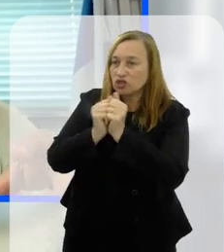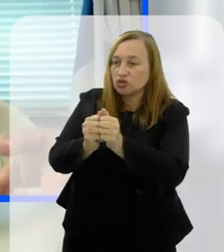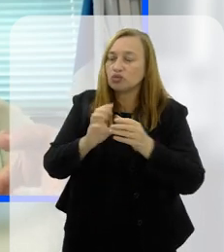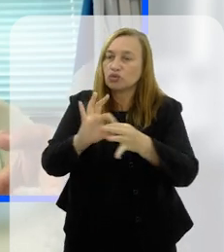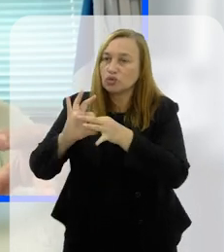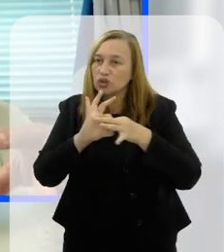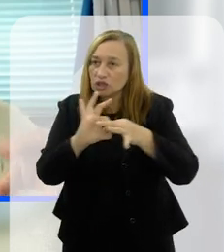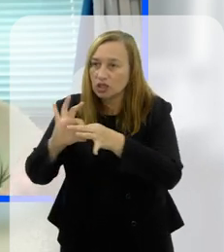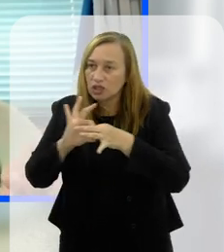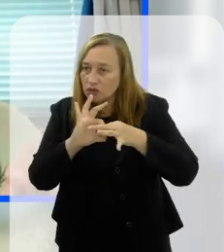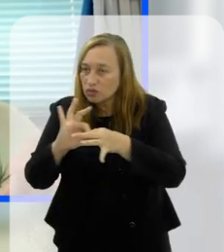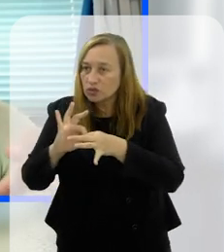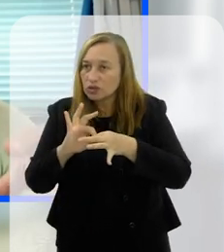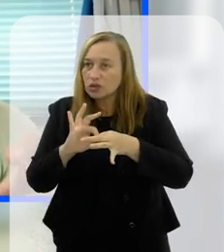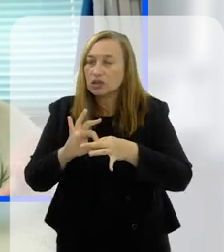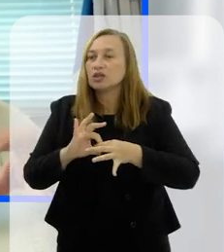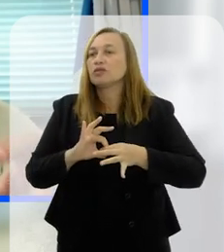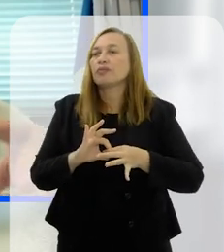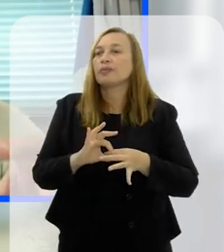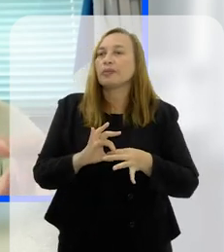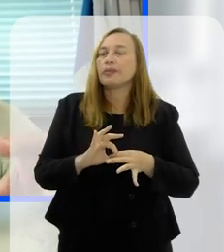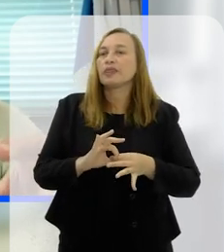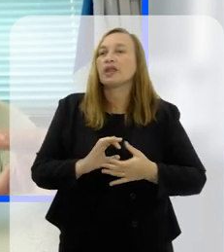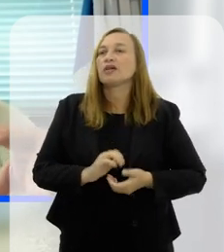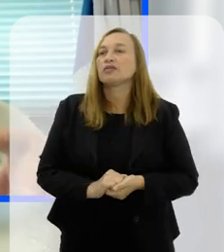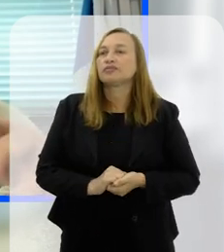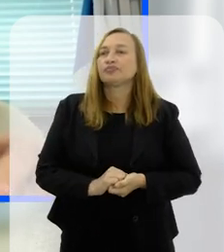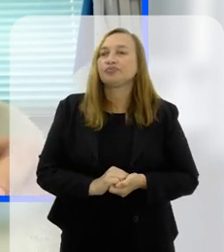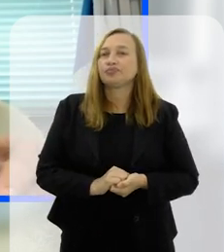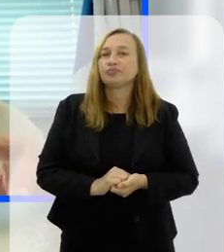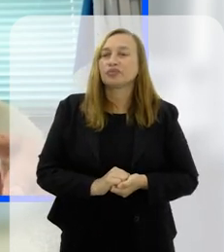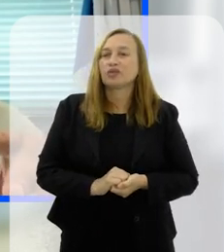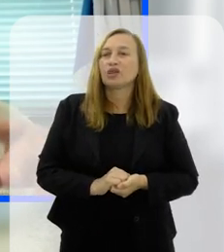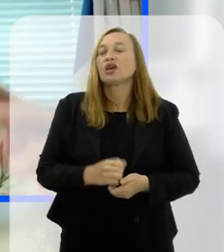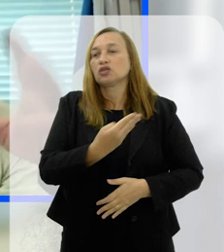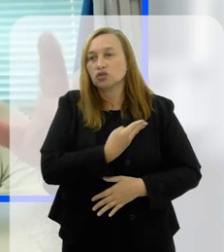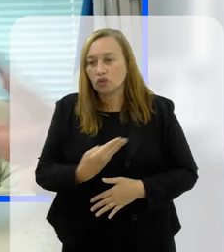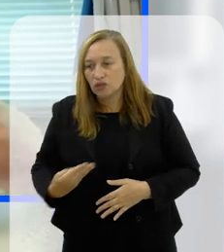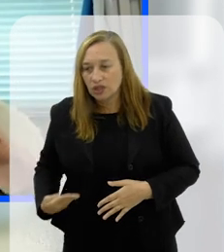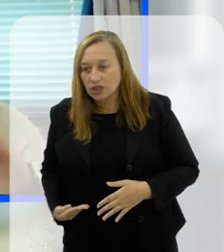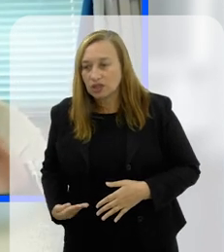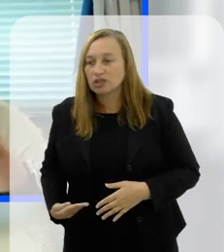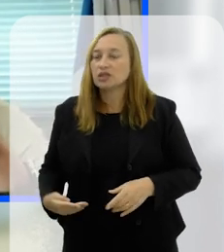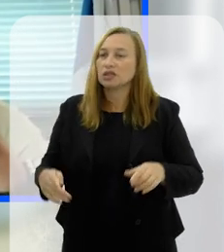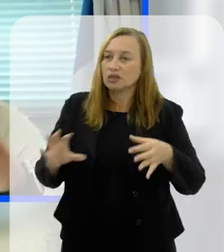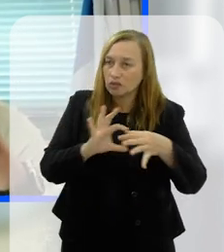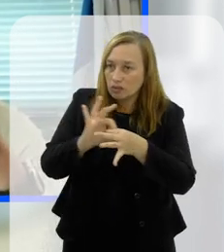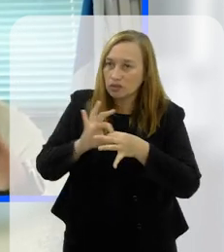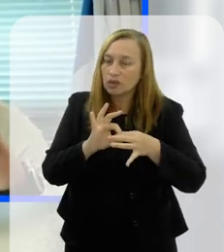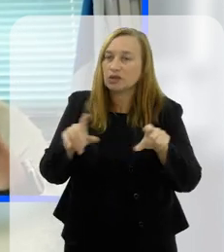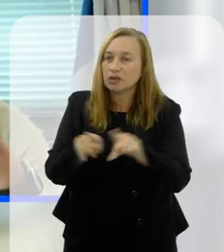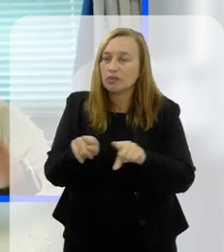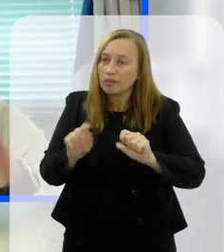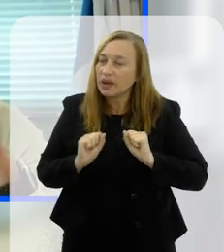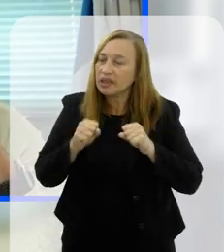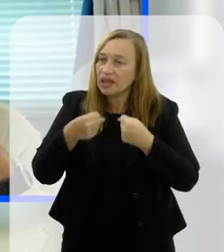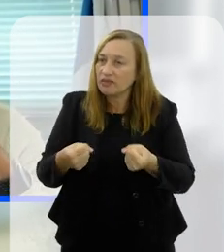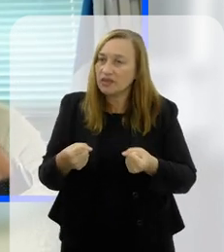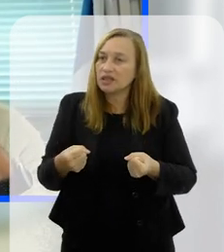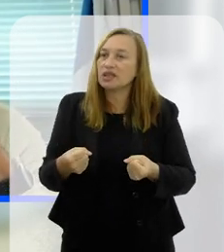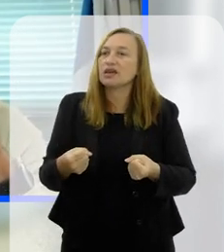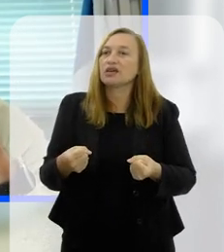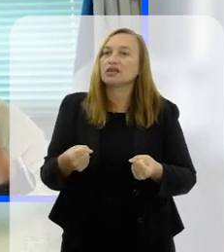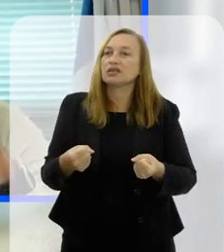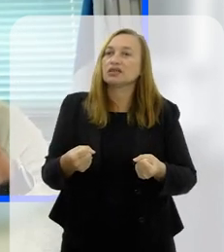Parlamento está unido os parlamentos tá al Unidos né e os governantes também para que a gente possa